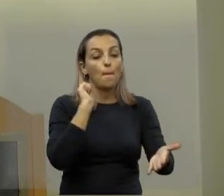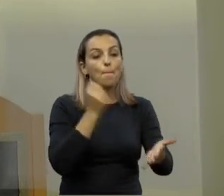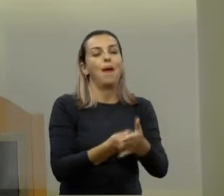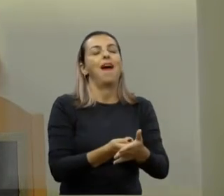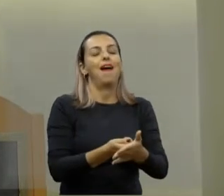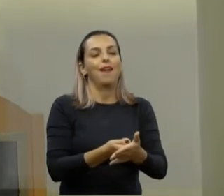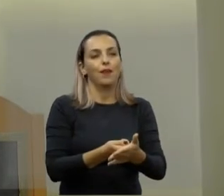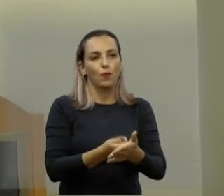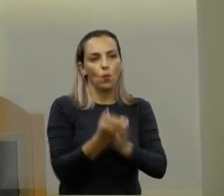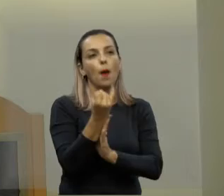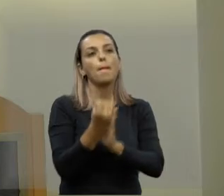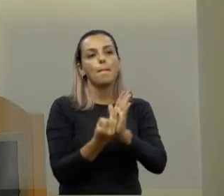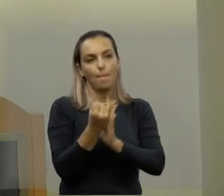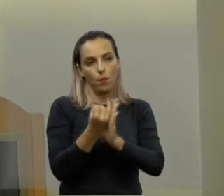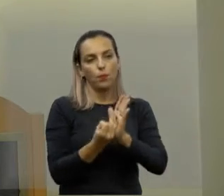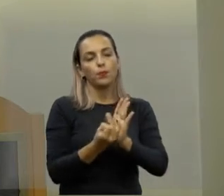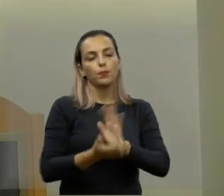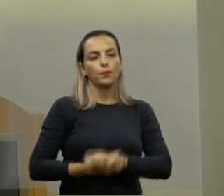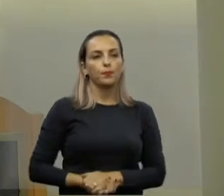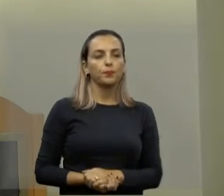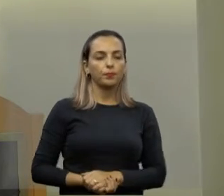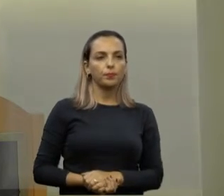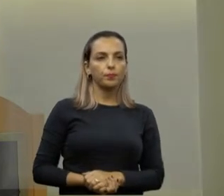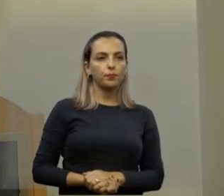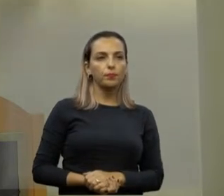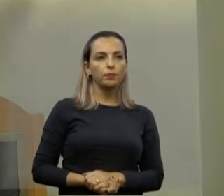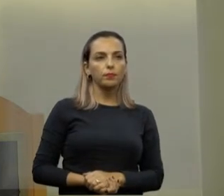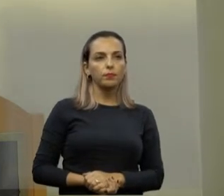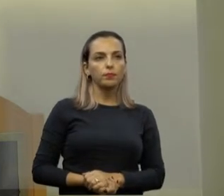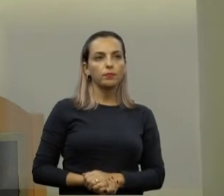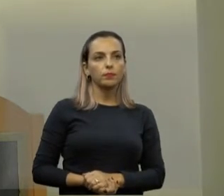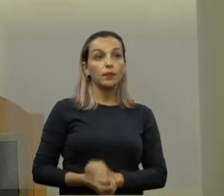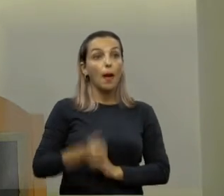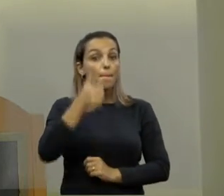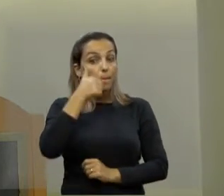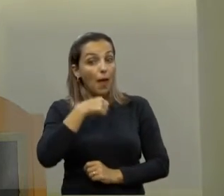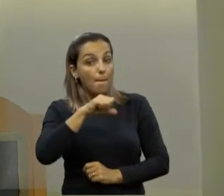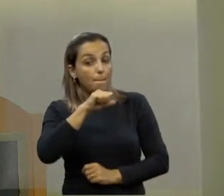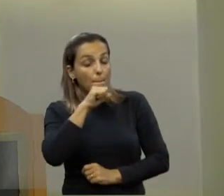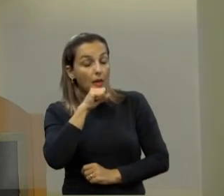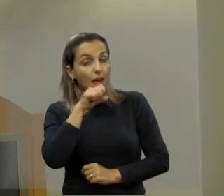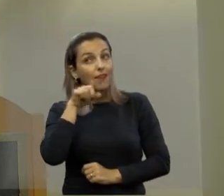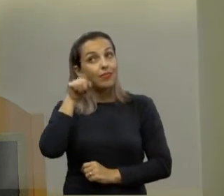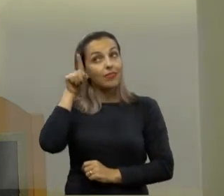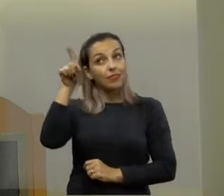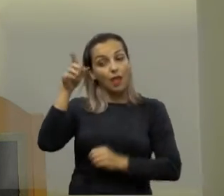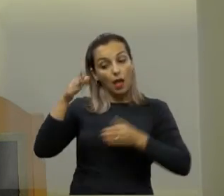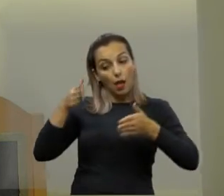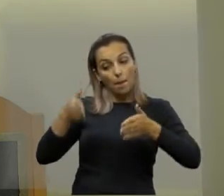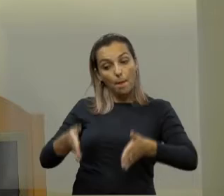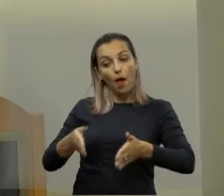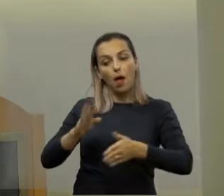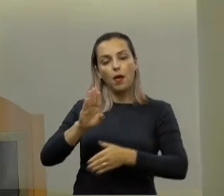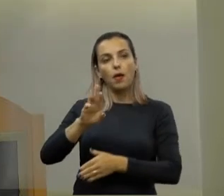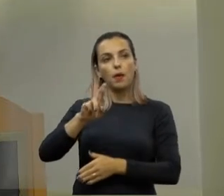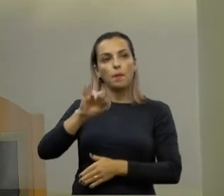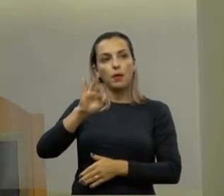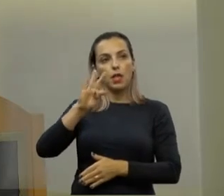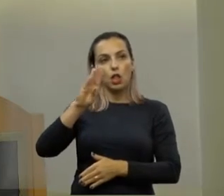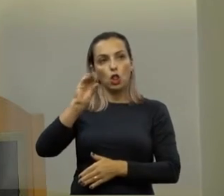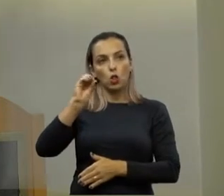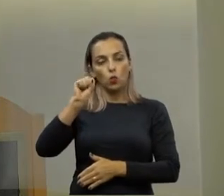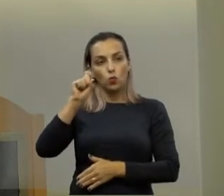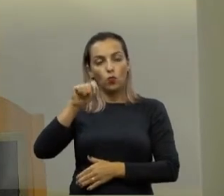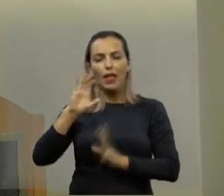mundo e eu tenho a minha querida mãezinha tá lá nos Brito Que